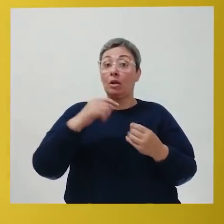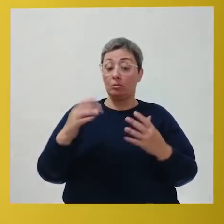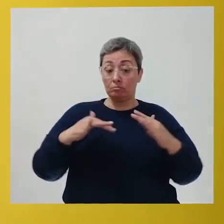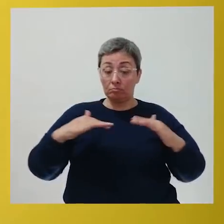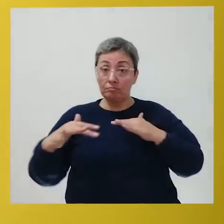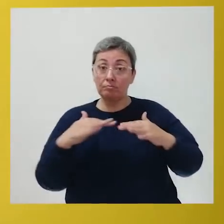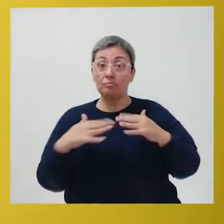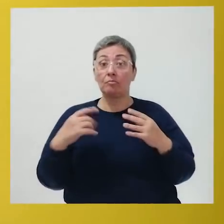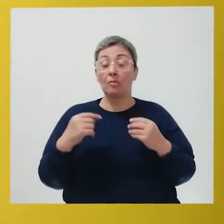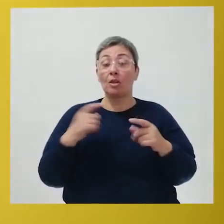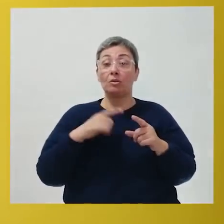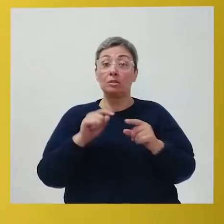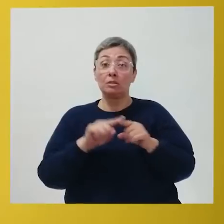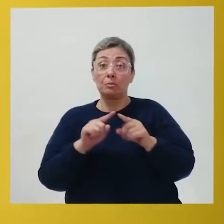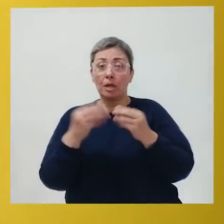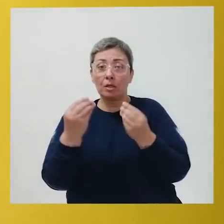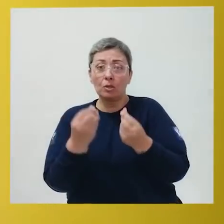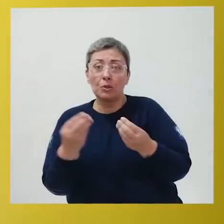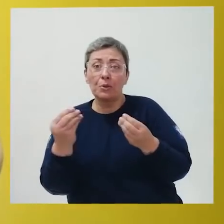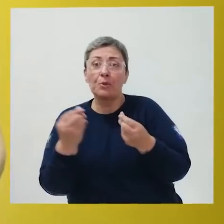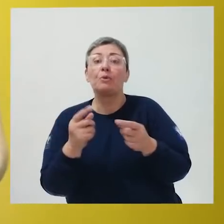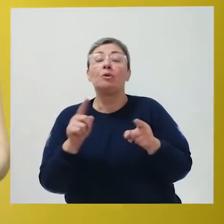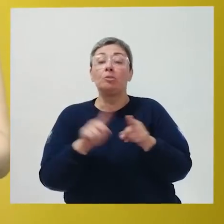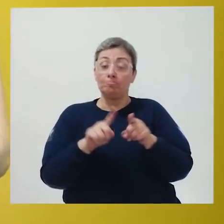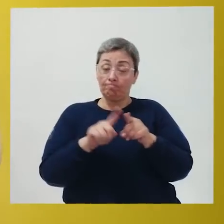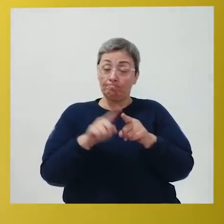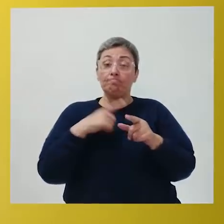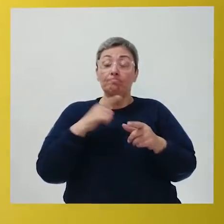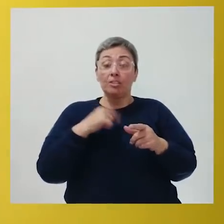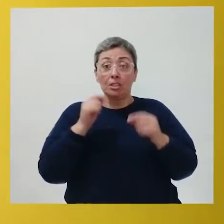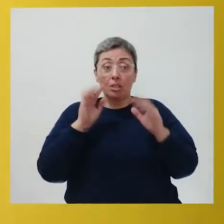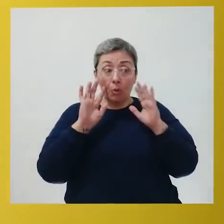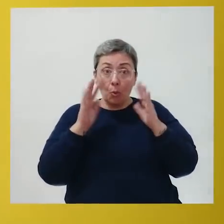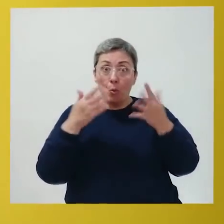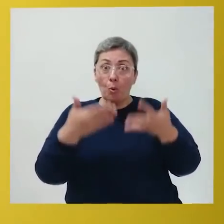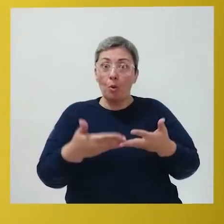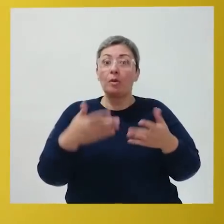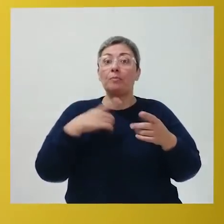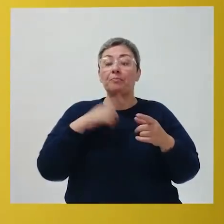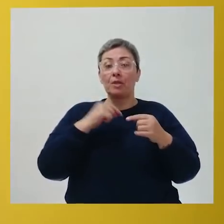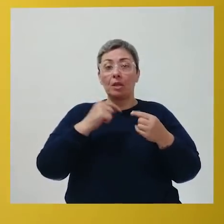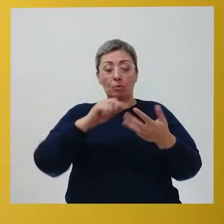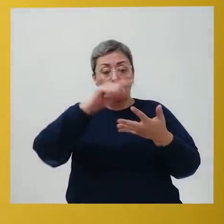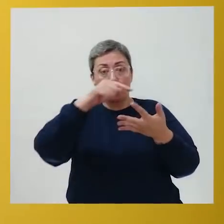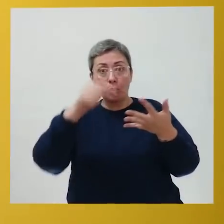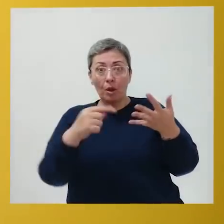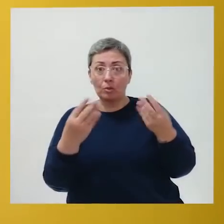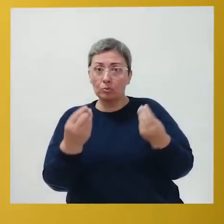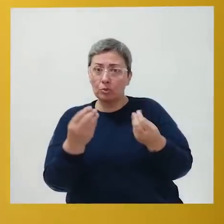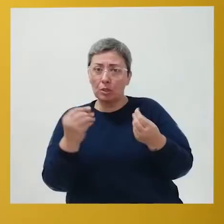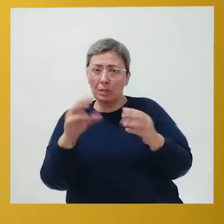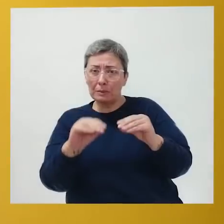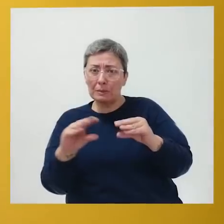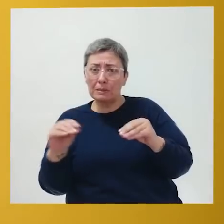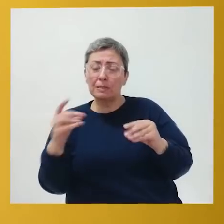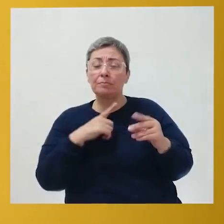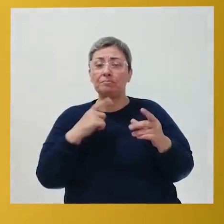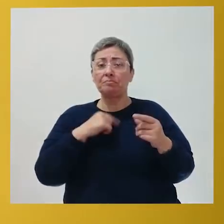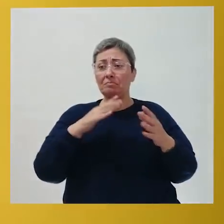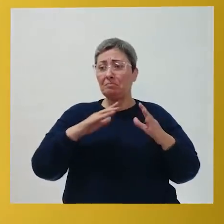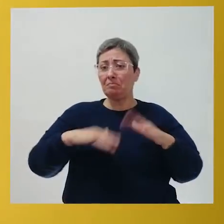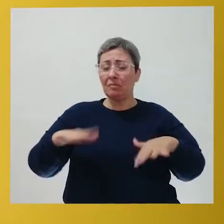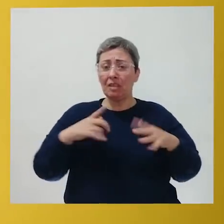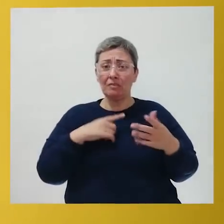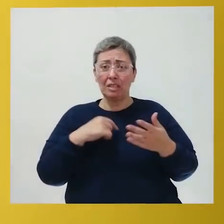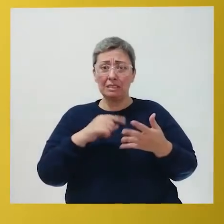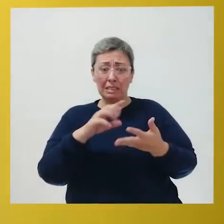da coordenação motora grossa, da coordenação motora fina, da concentração, das questões sensoriais. Crianças, muitas